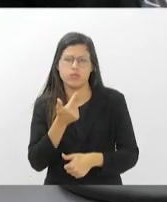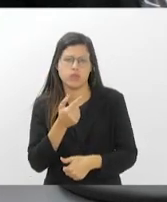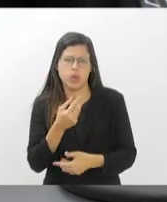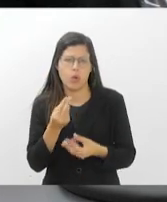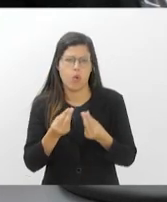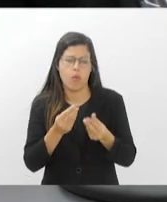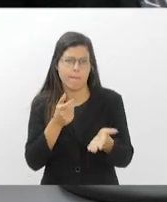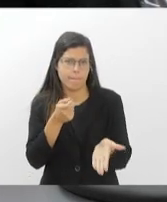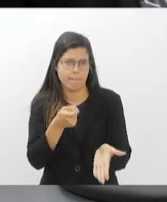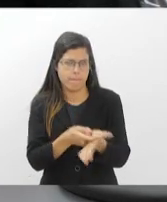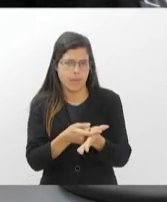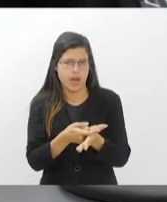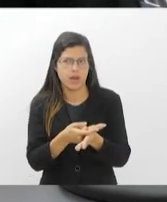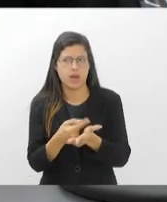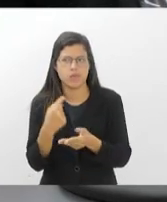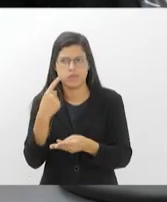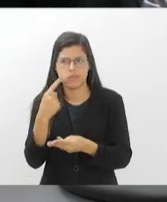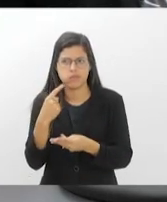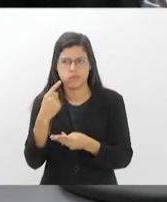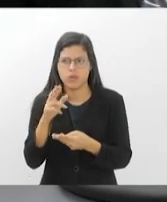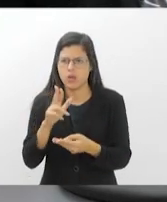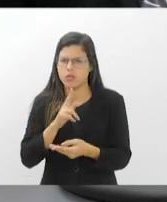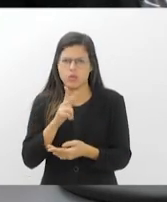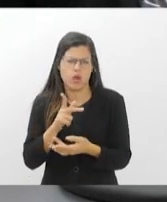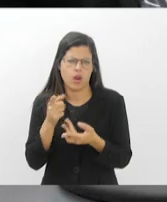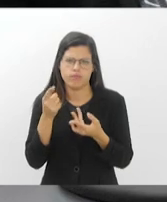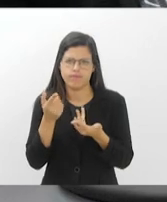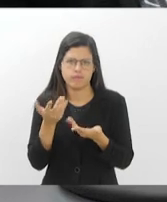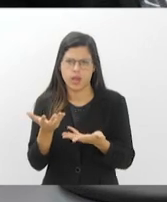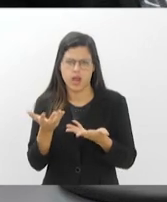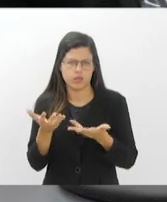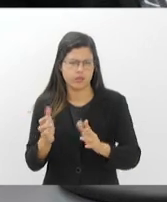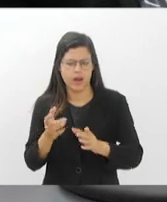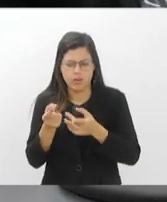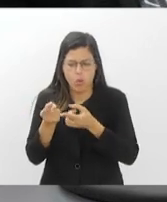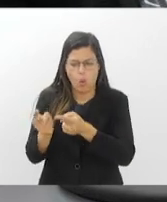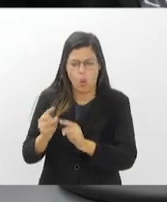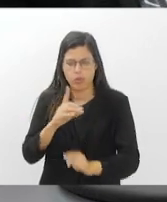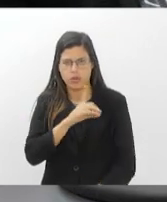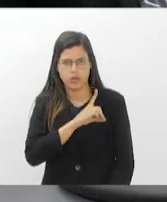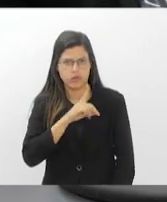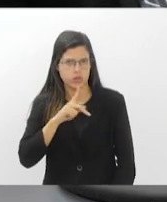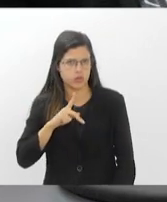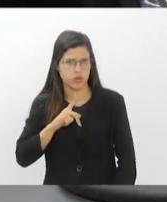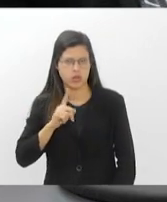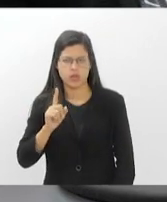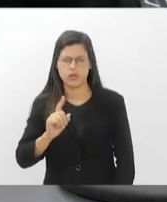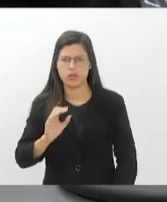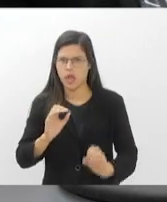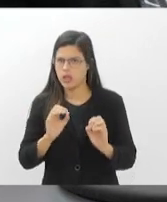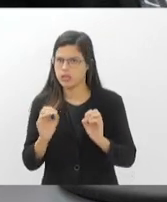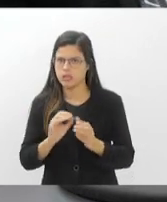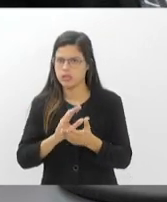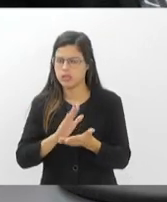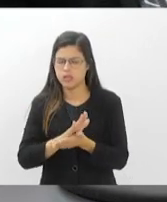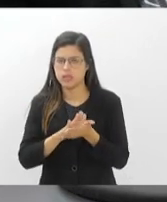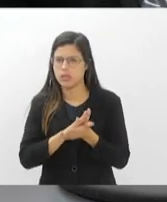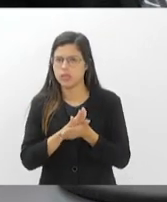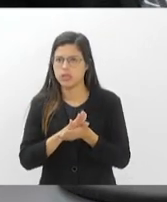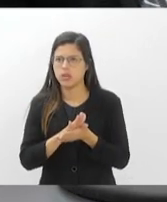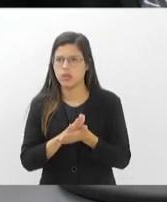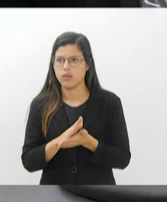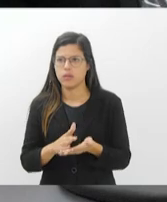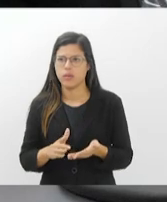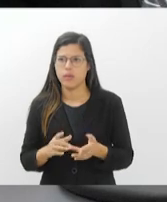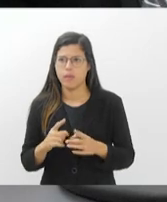e não visa afrontar a defensoria em absolutamente nada, a instituição continua permanecendo. Obviamente que é um tema que,